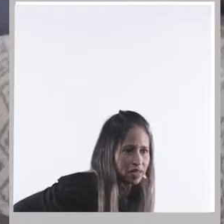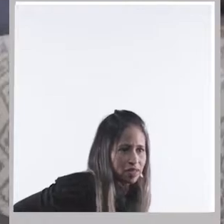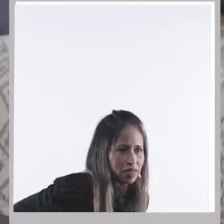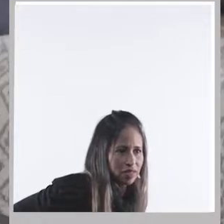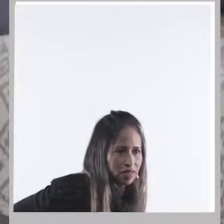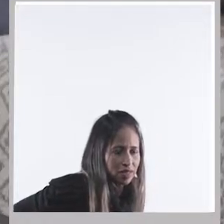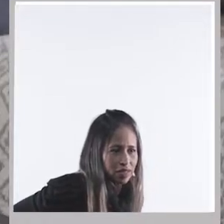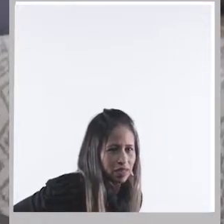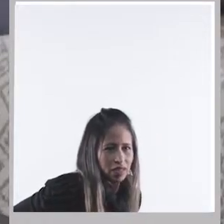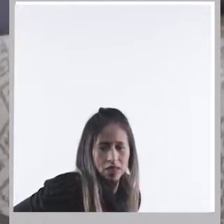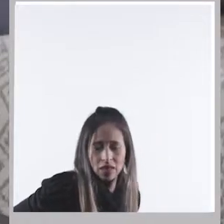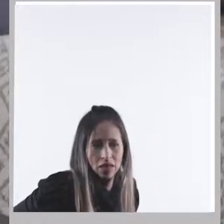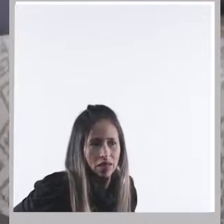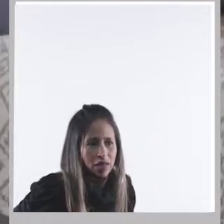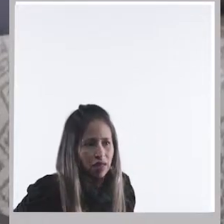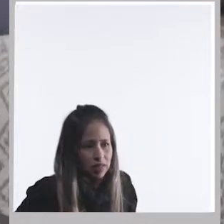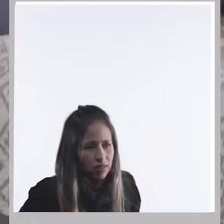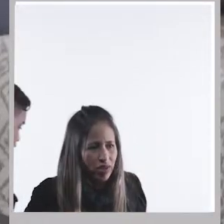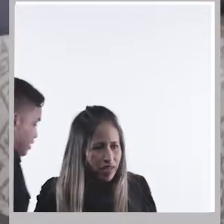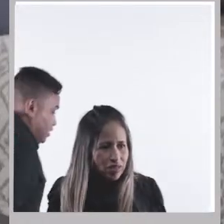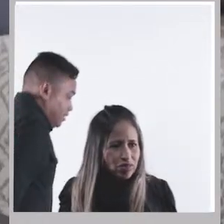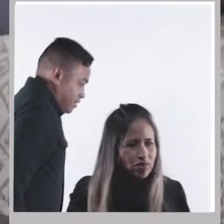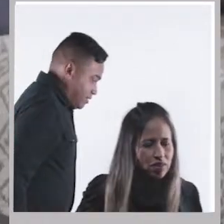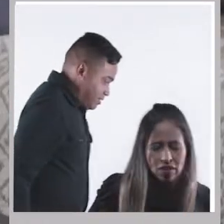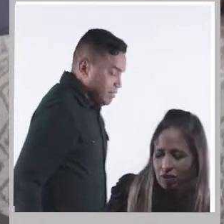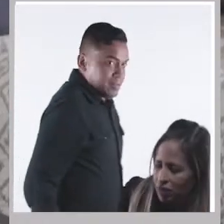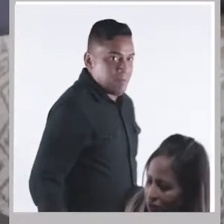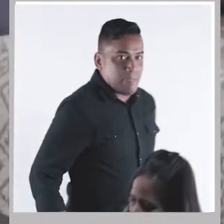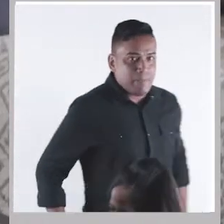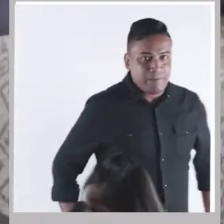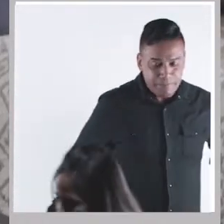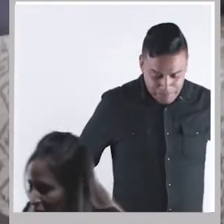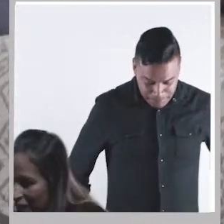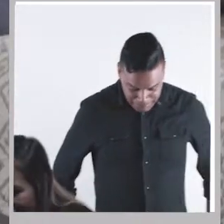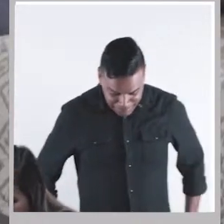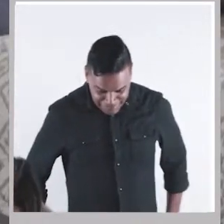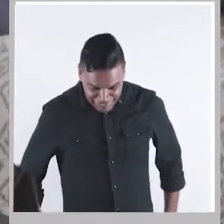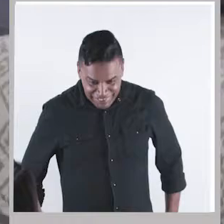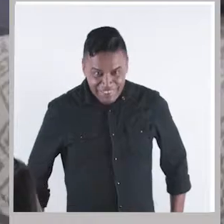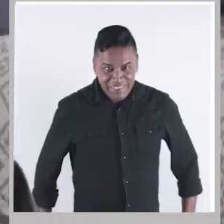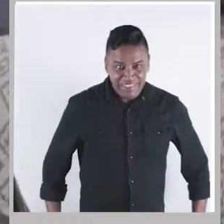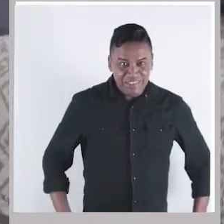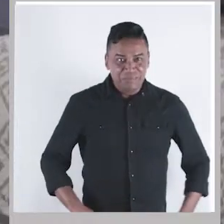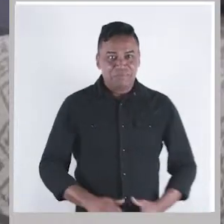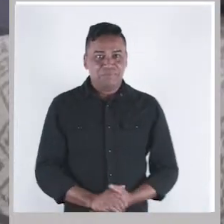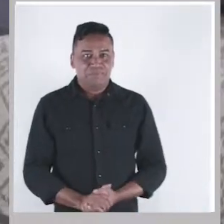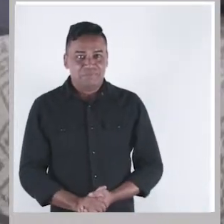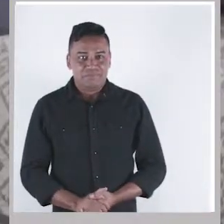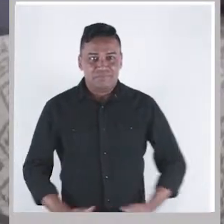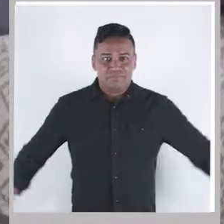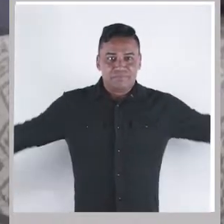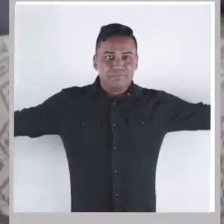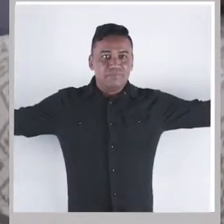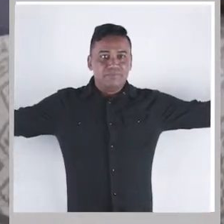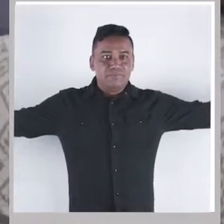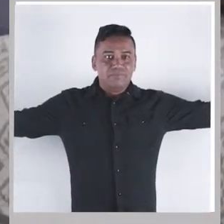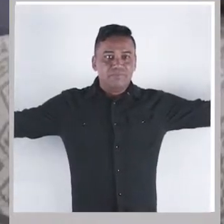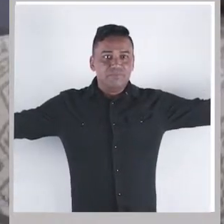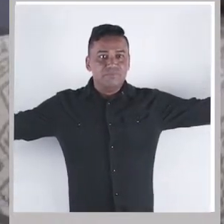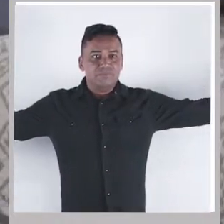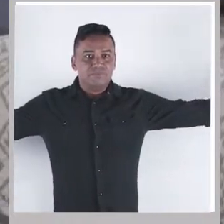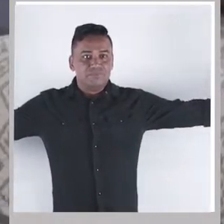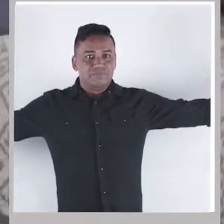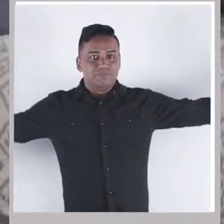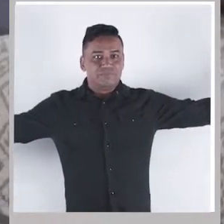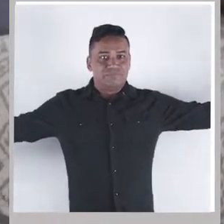embaixador, né? De classe, né? Assim, classe alta, né? E é engraçado porque eu